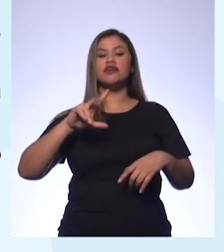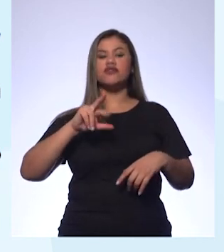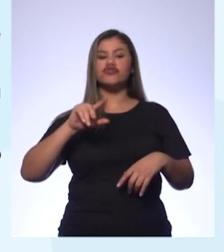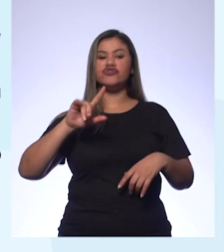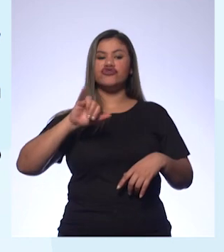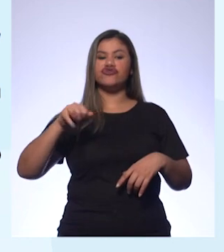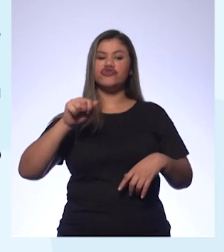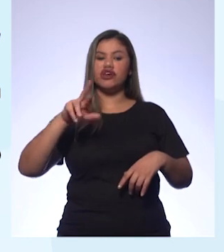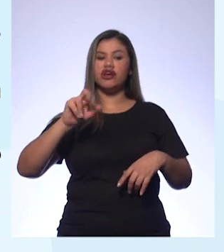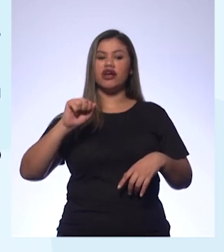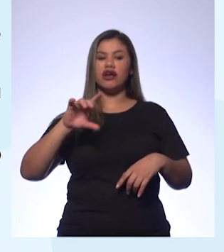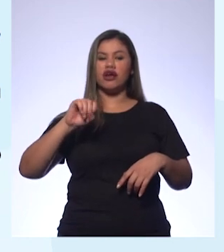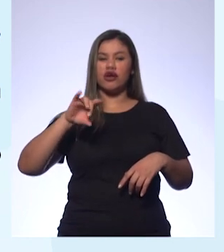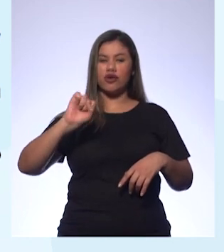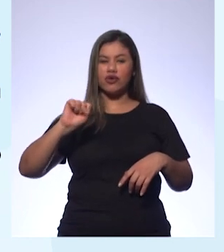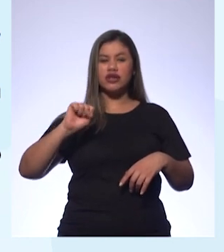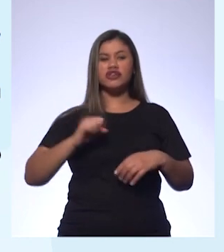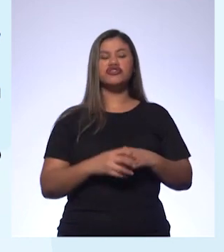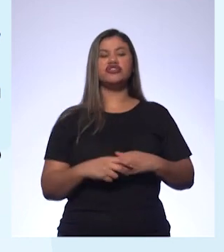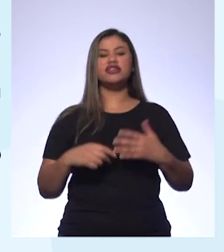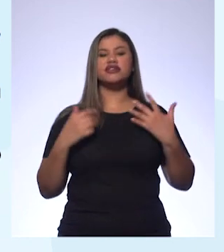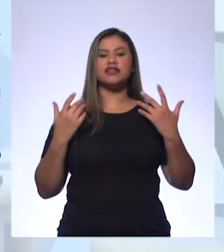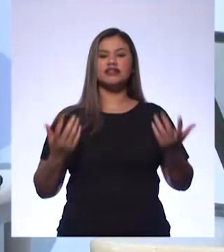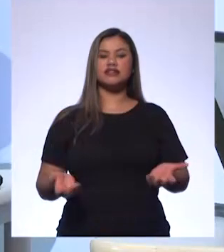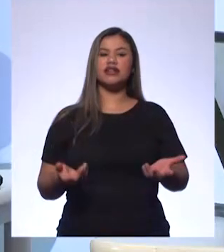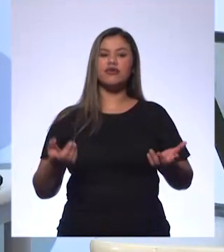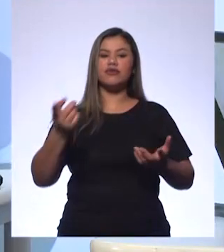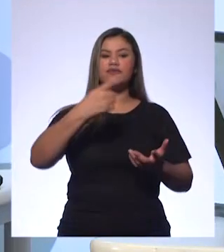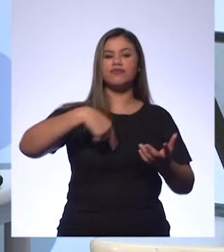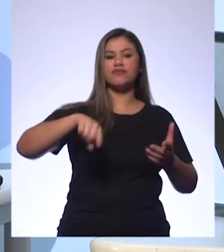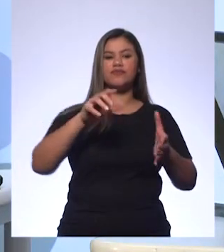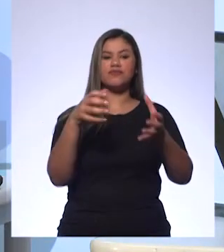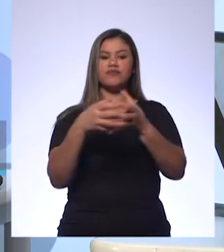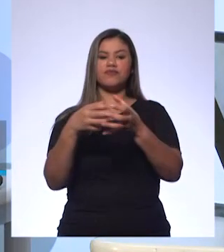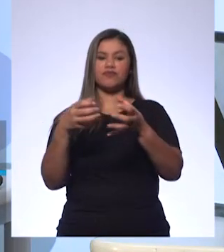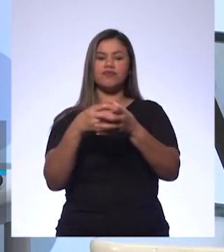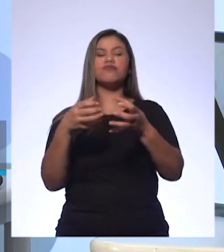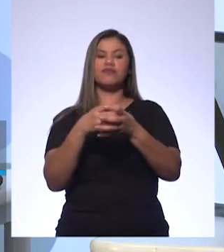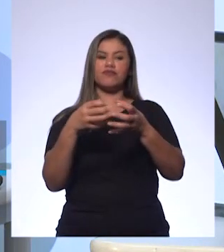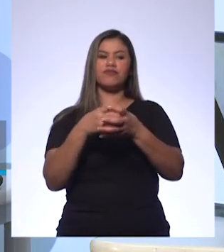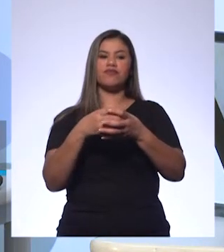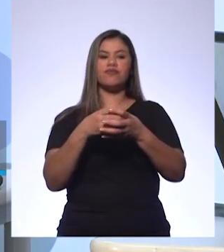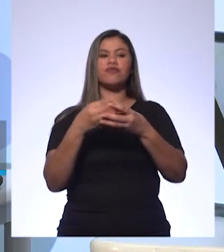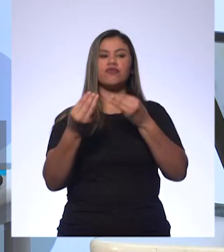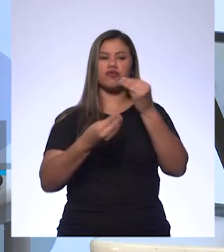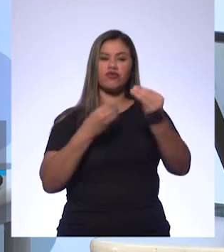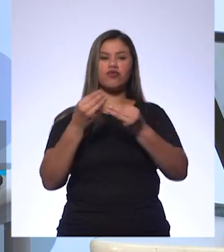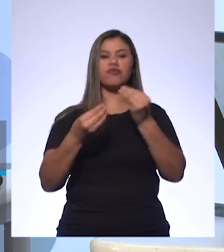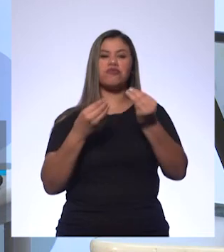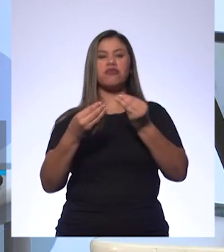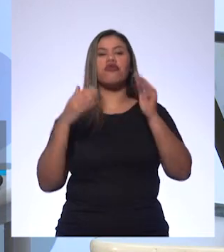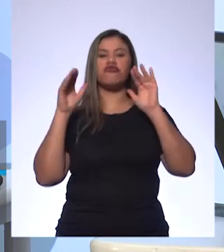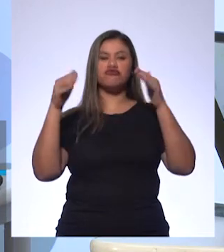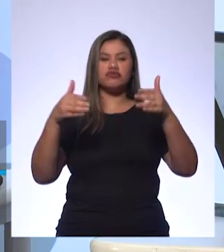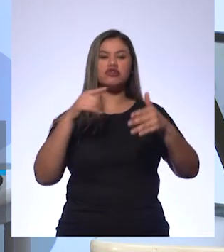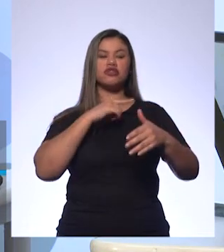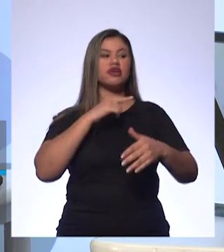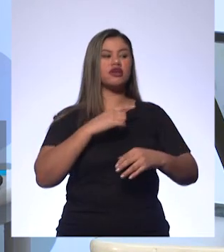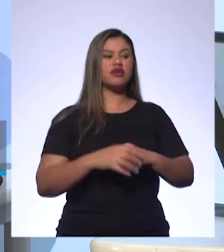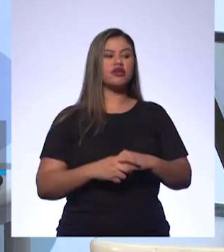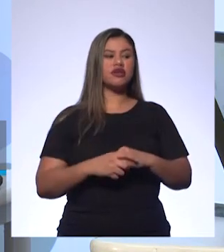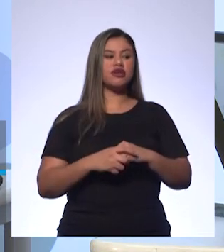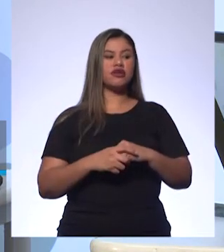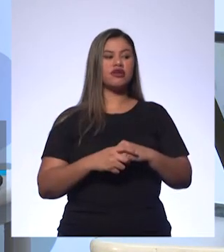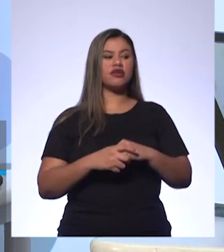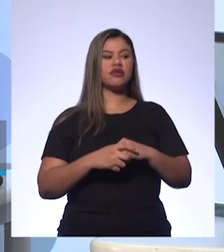nós utilizamos aí, dentro dessa variação por um grupo social, por um grupo específico que seja. Então, só para a gente